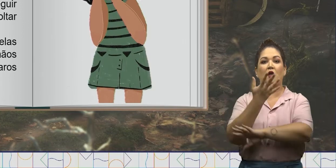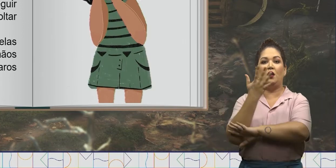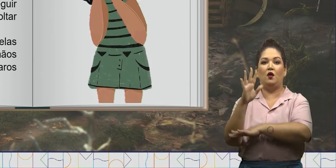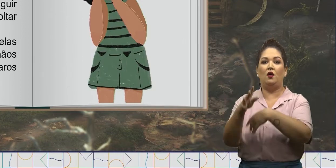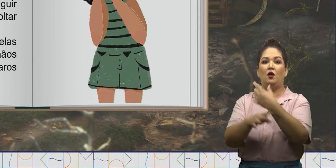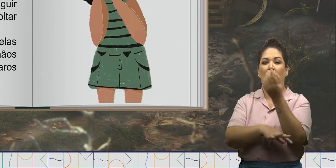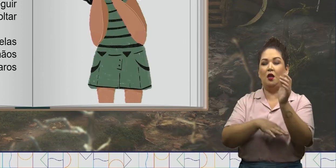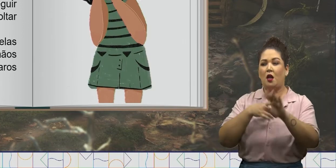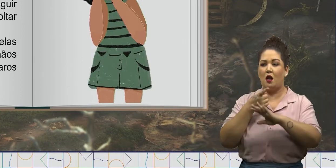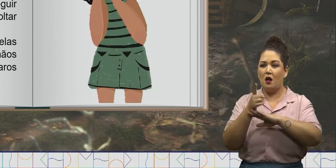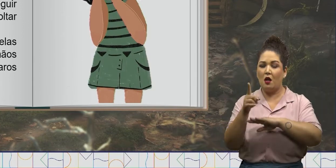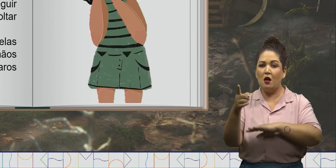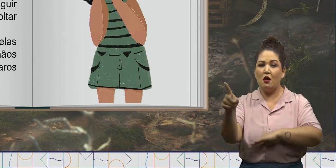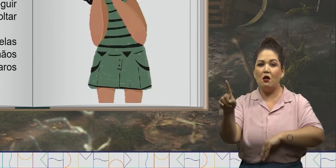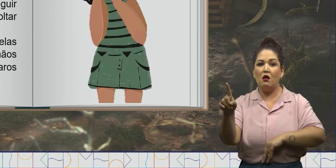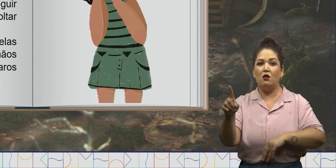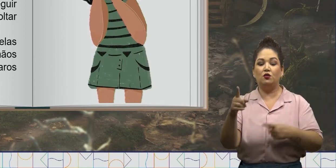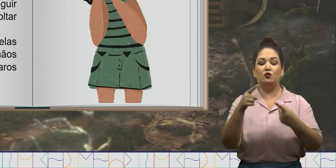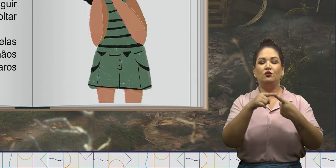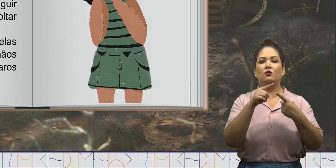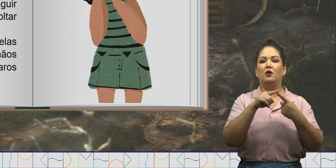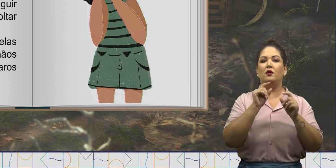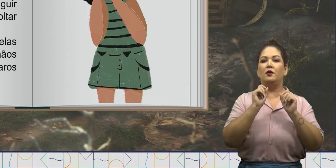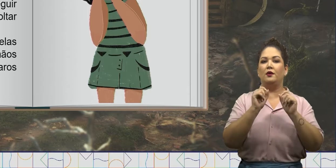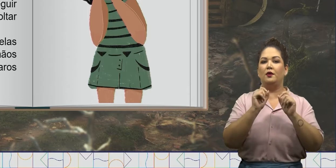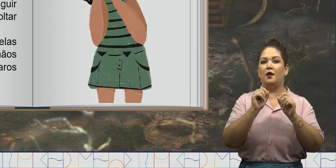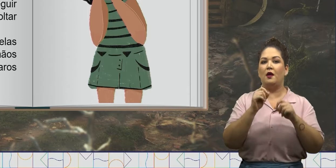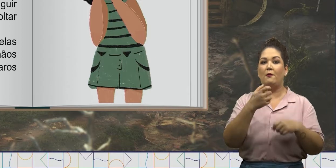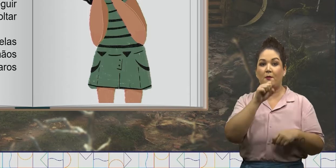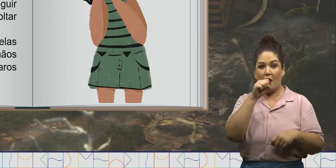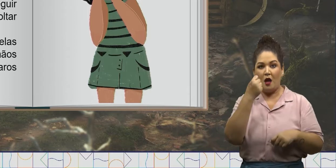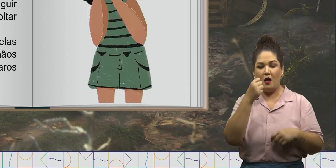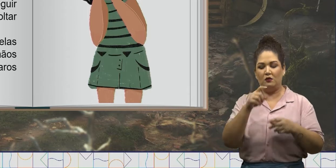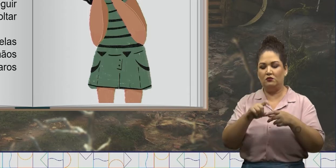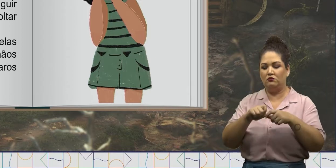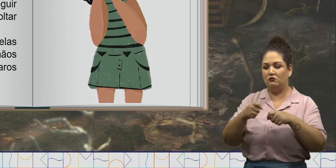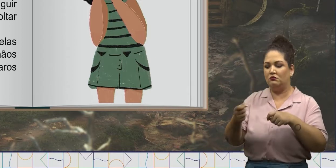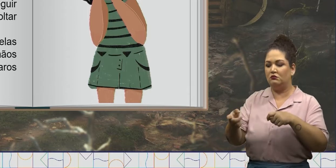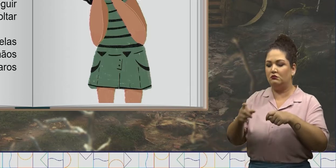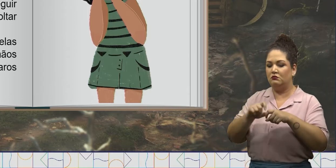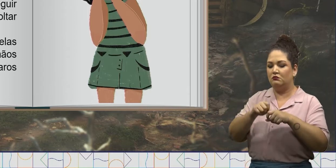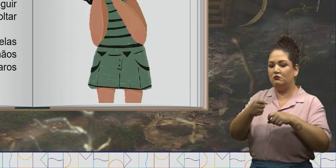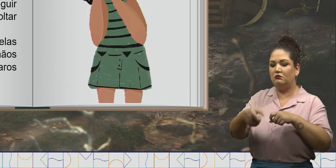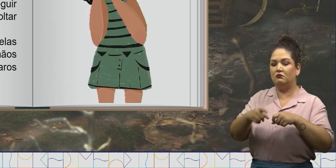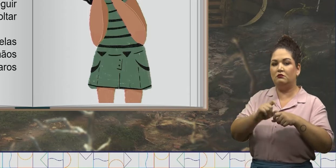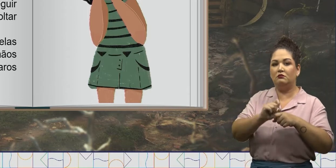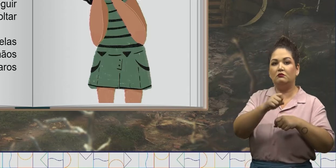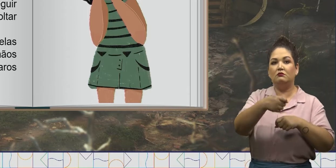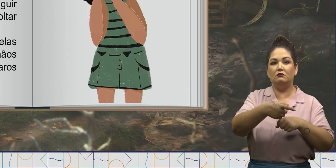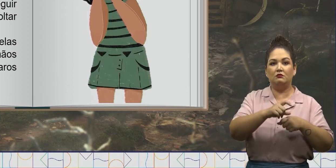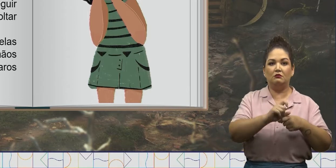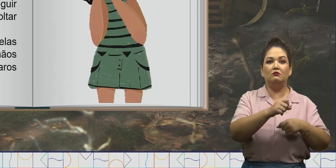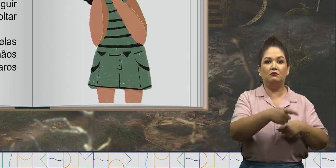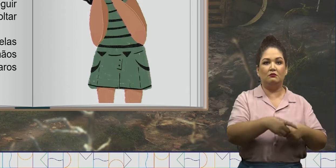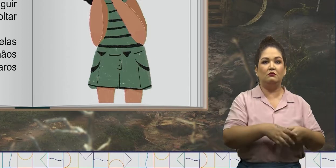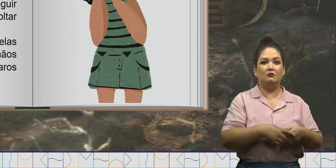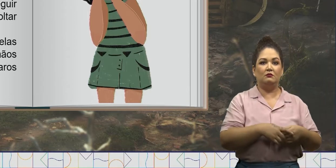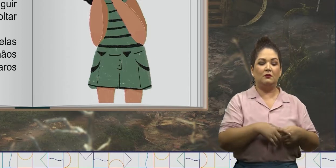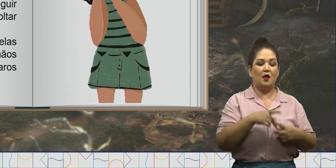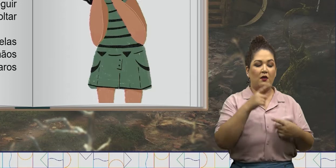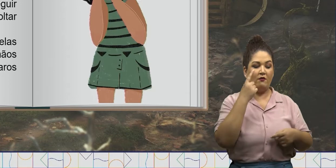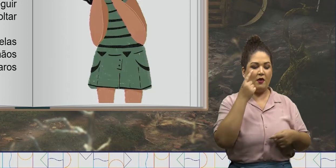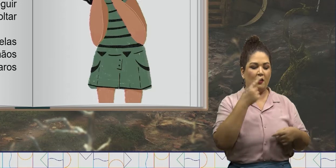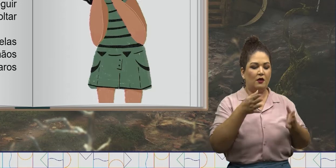da floresta, João deixava as migalhas do pão caírem no chão e marcar